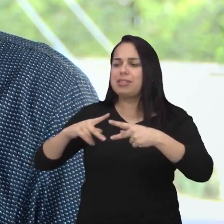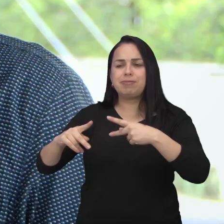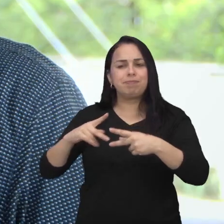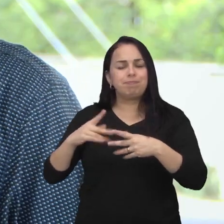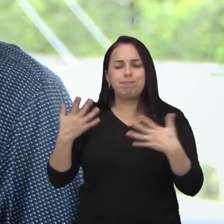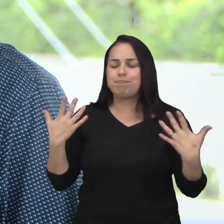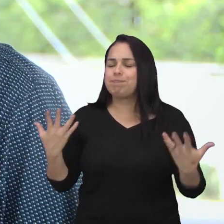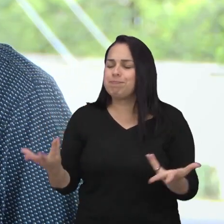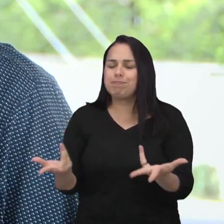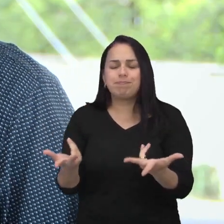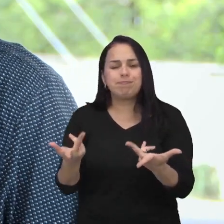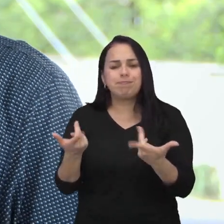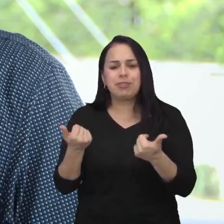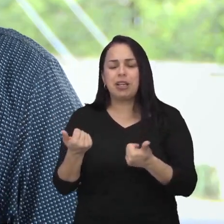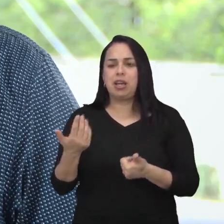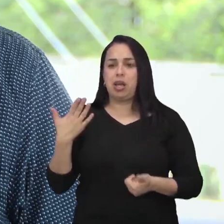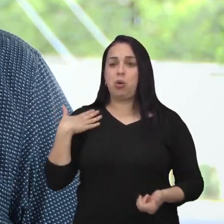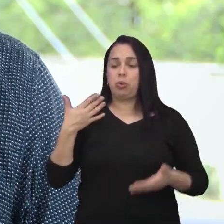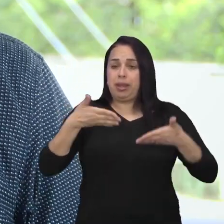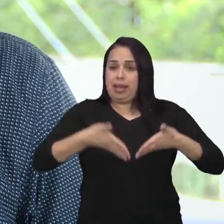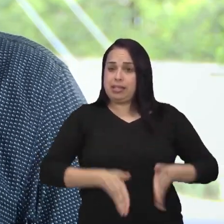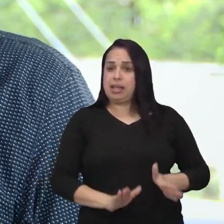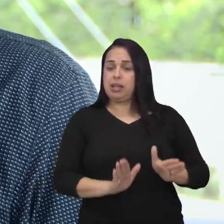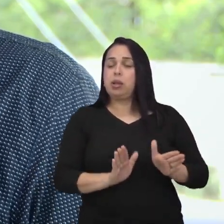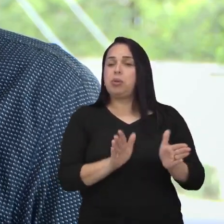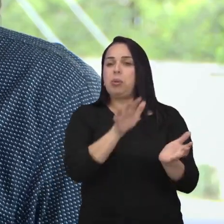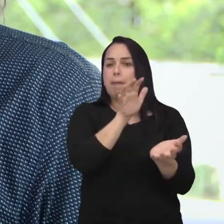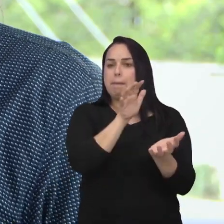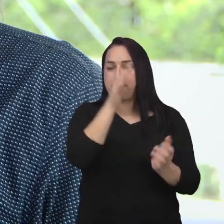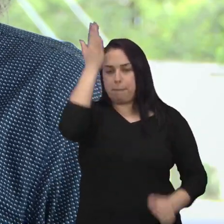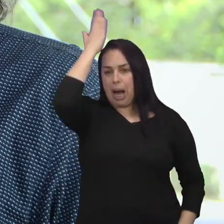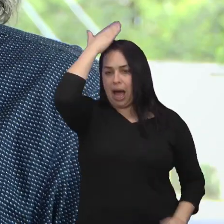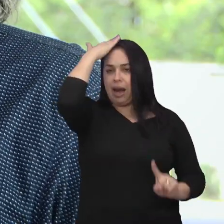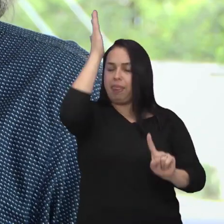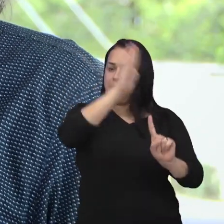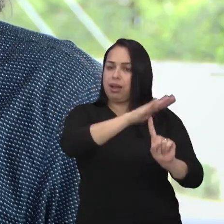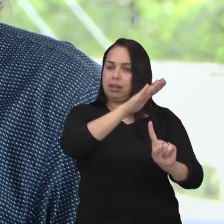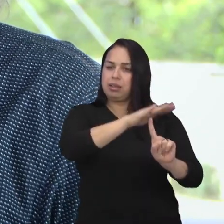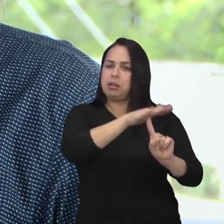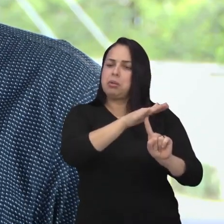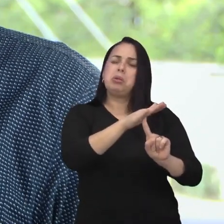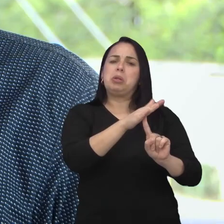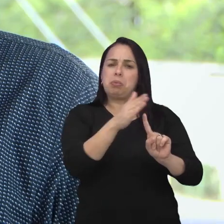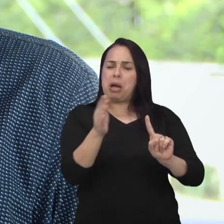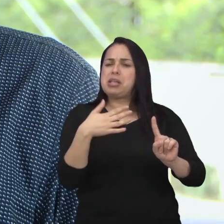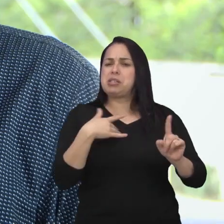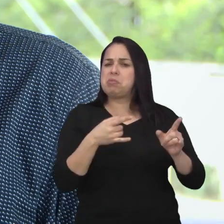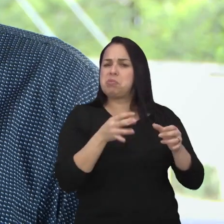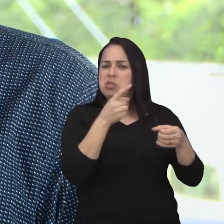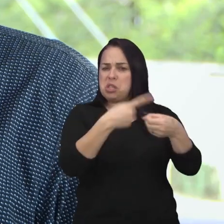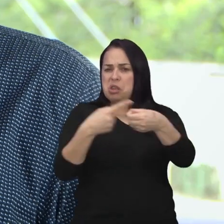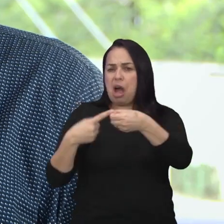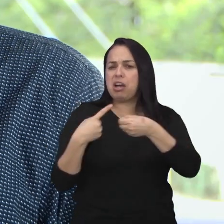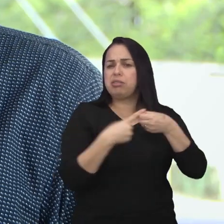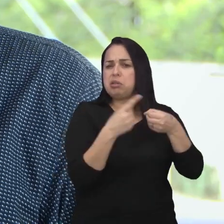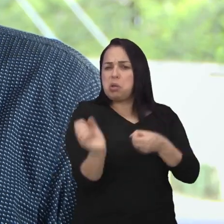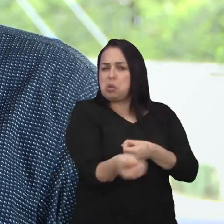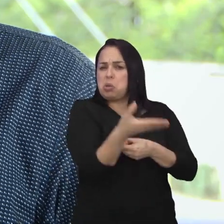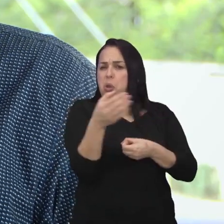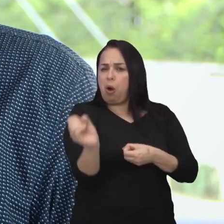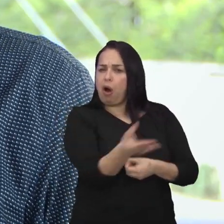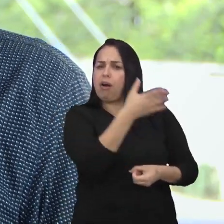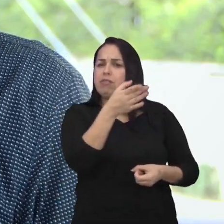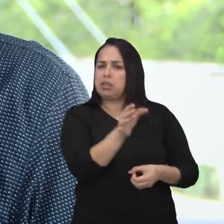assim tricentenárias. Eu venho do Paraná, cidades modernas, praticamente